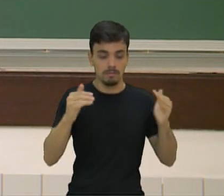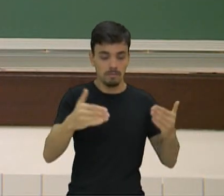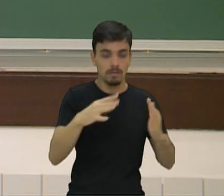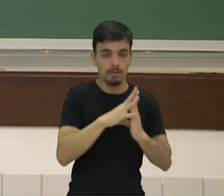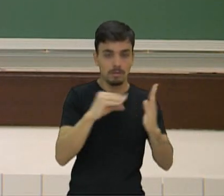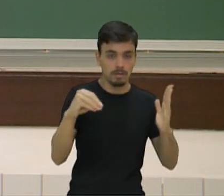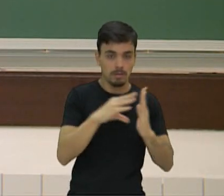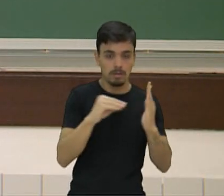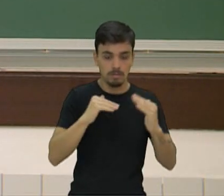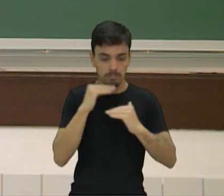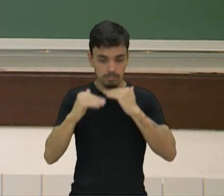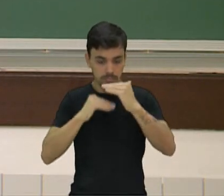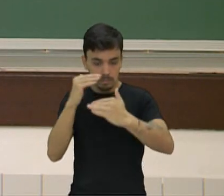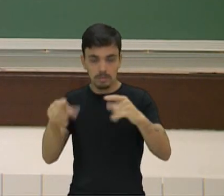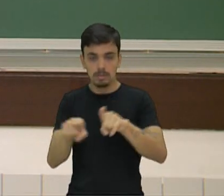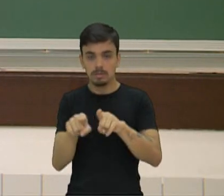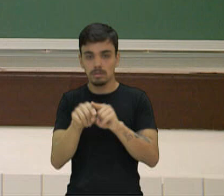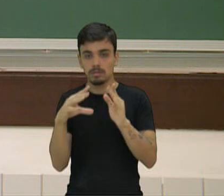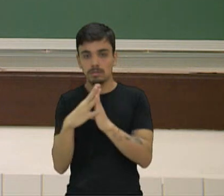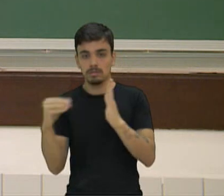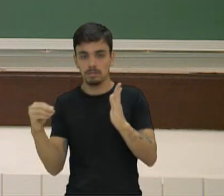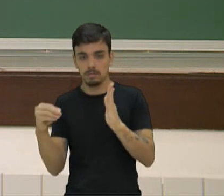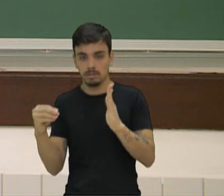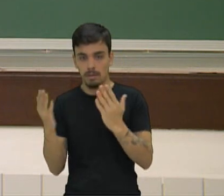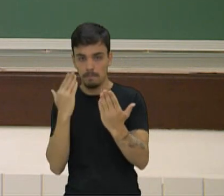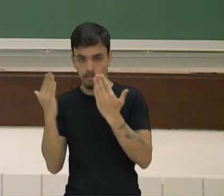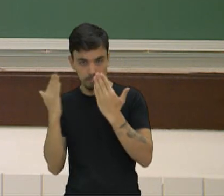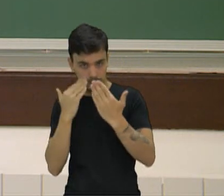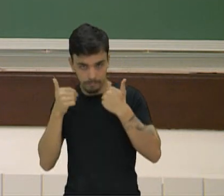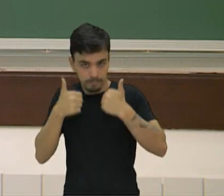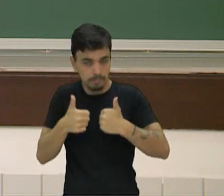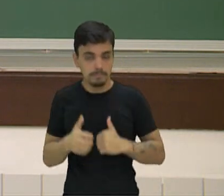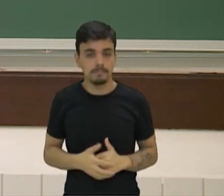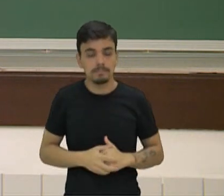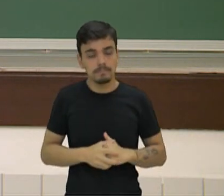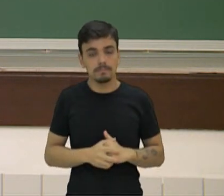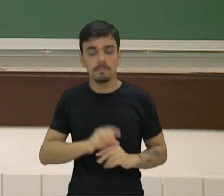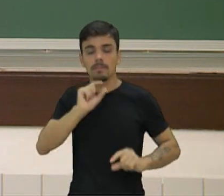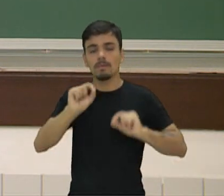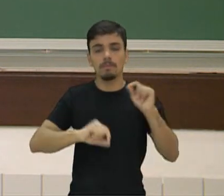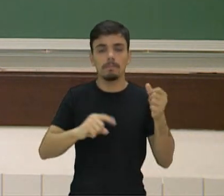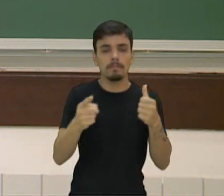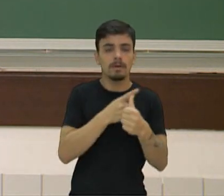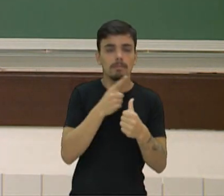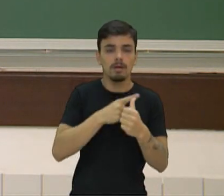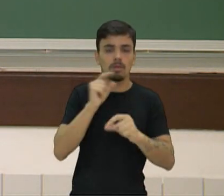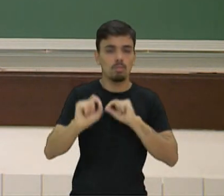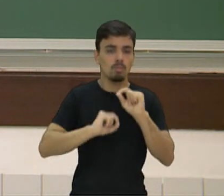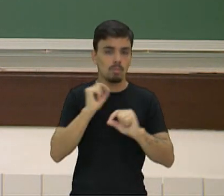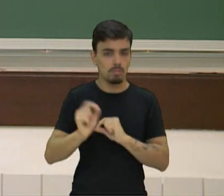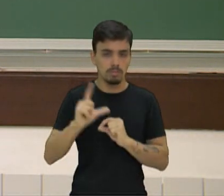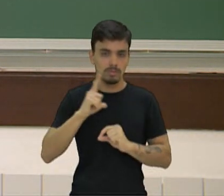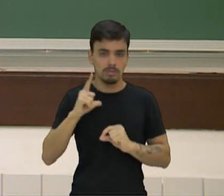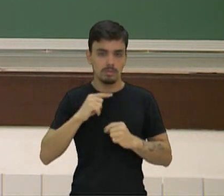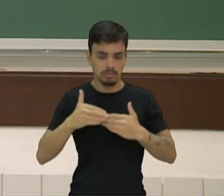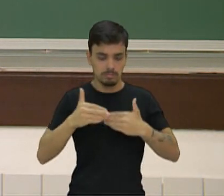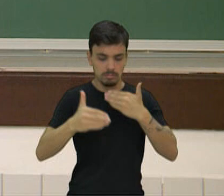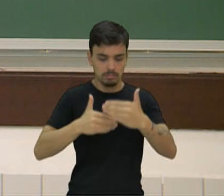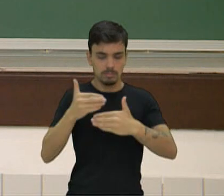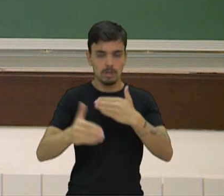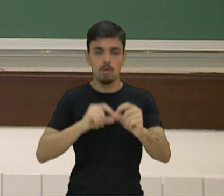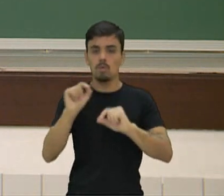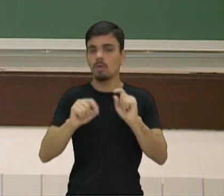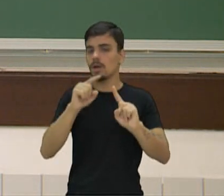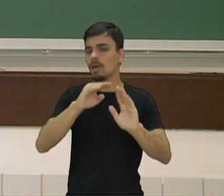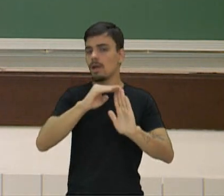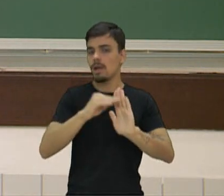clonagem reprodutiva e na clonagem terapêutica. Primeiramente, então, conforme a sequência ali, o que é a